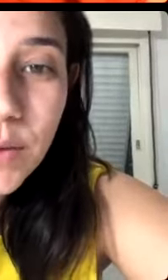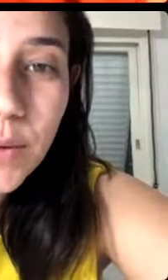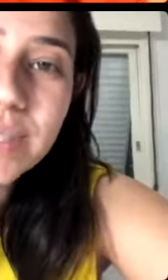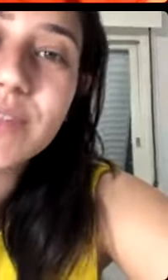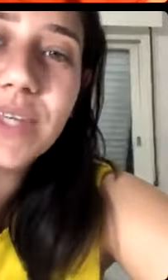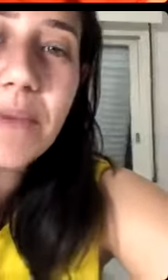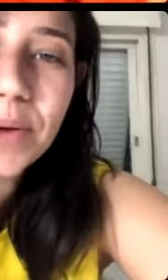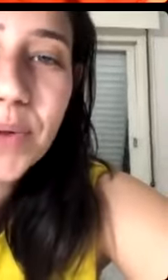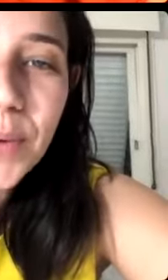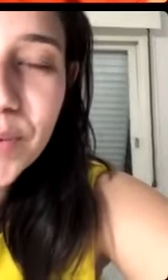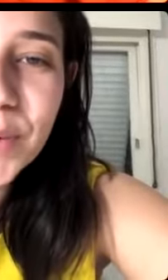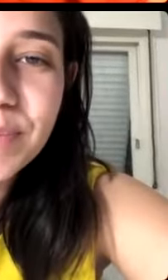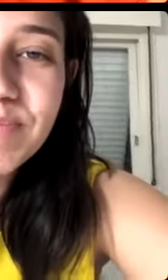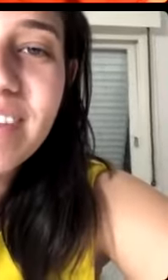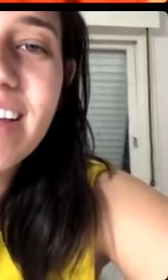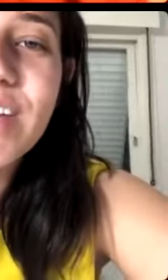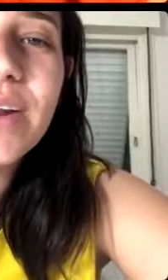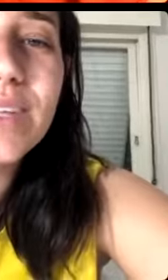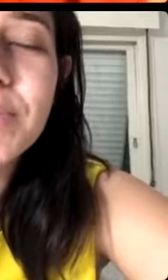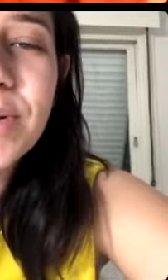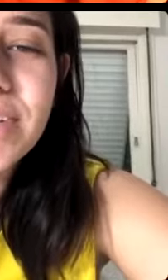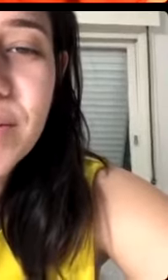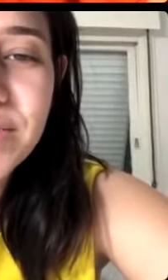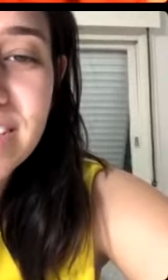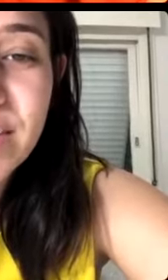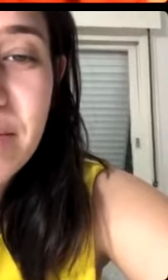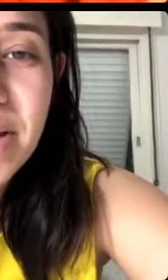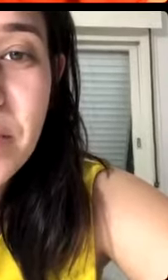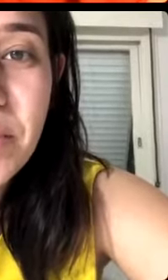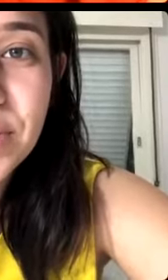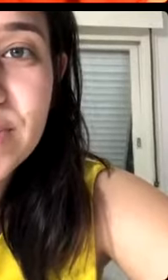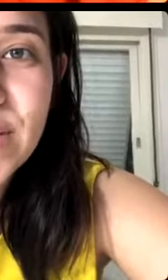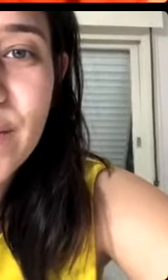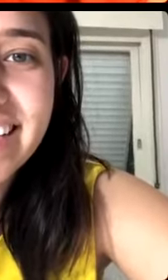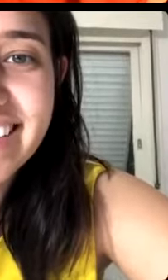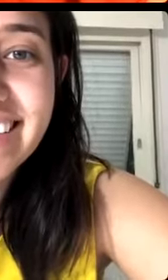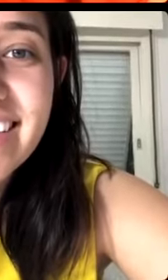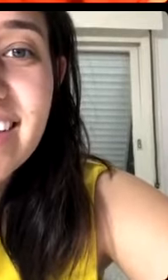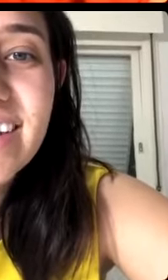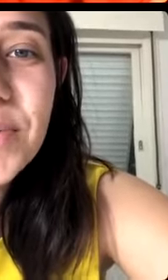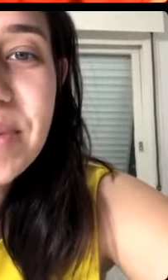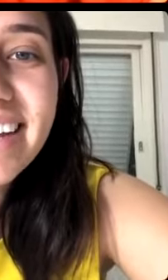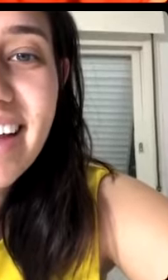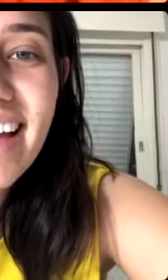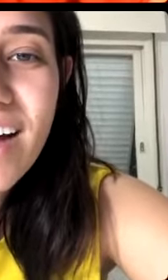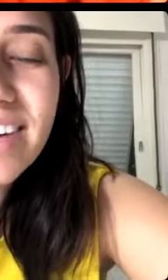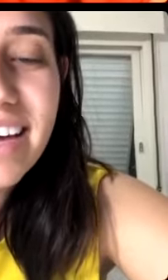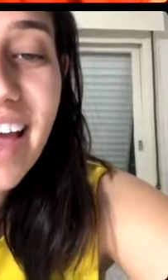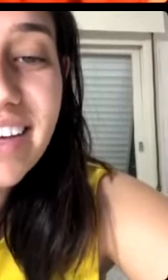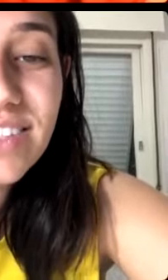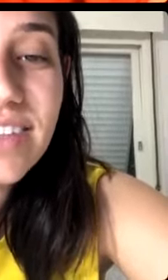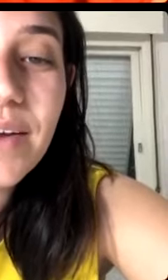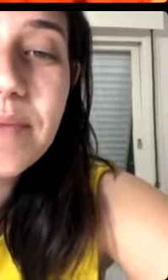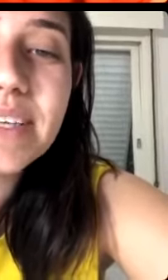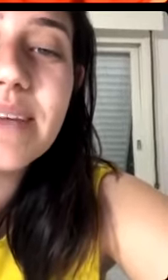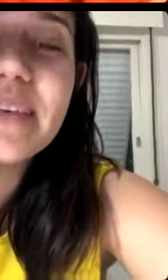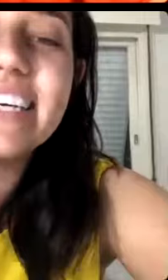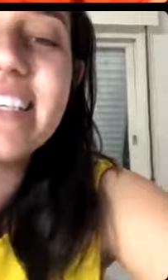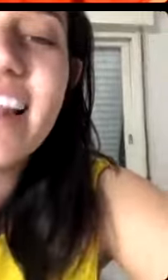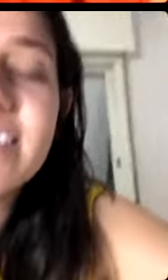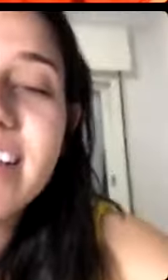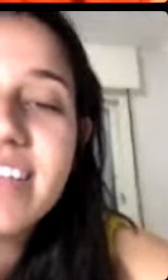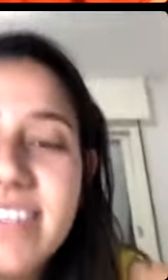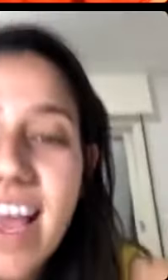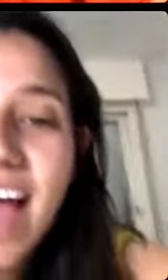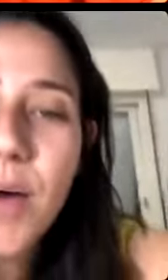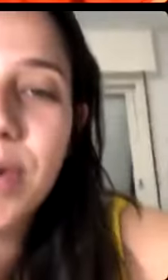uma pessoa usando o chapéu do Rondon e olhando para o horizonte, assim, eu lembro que era um pôr do sol ainda. E eu brinquei, ah, o que que é isso, né, com minhas